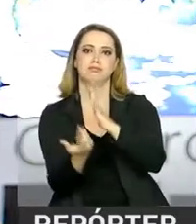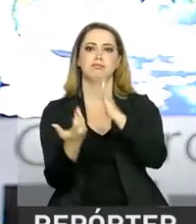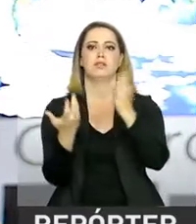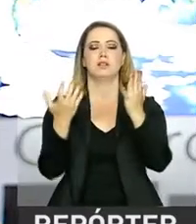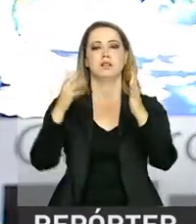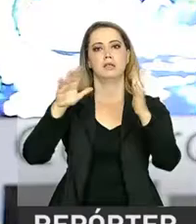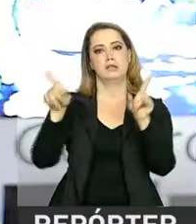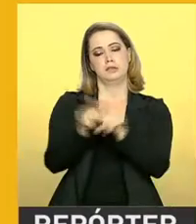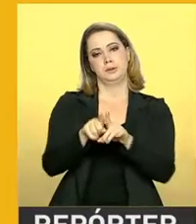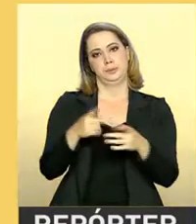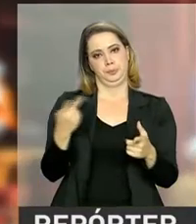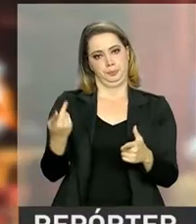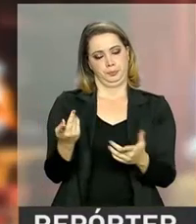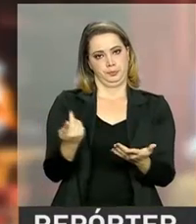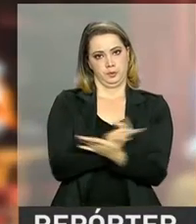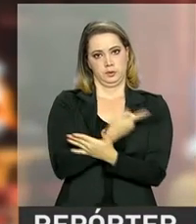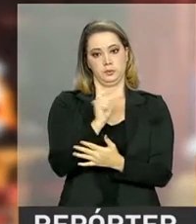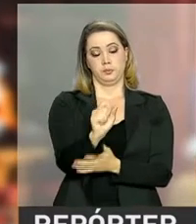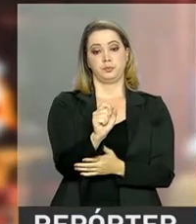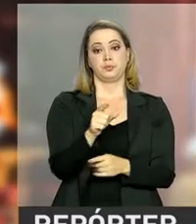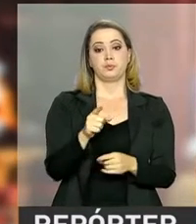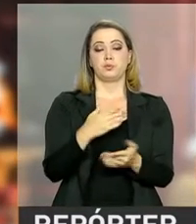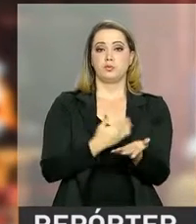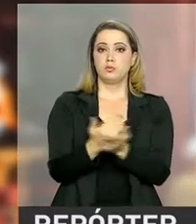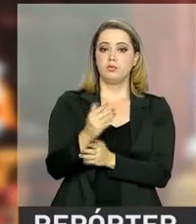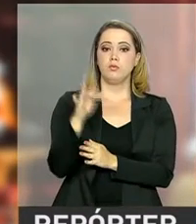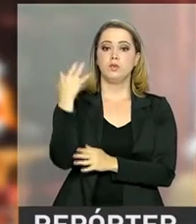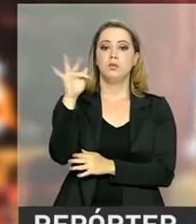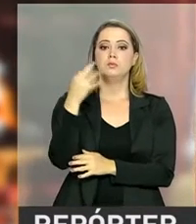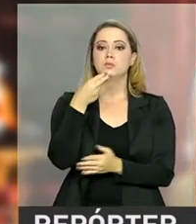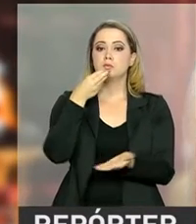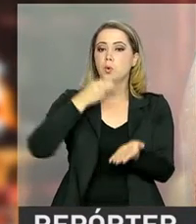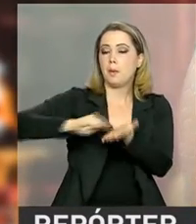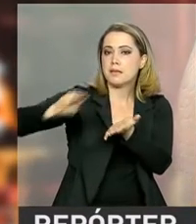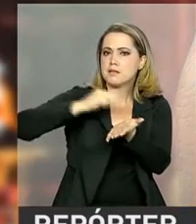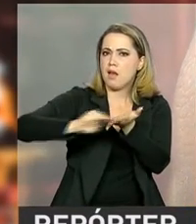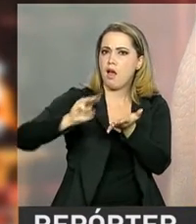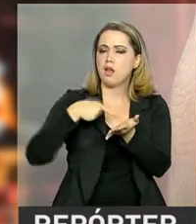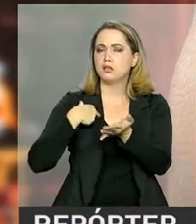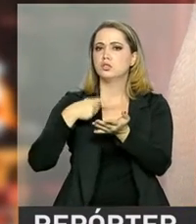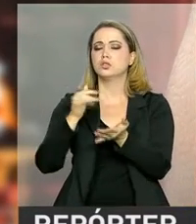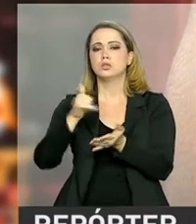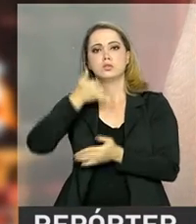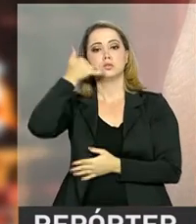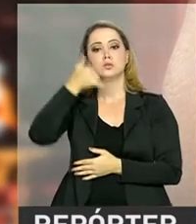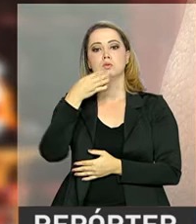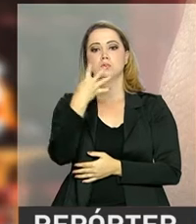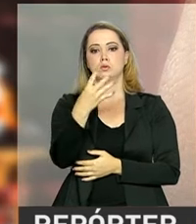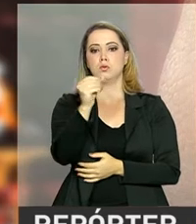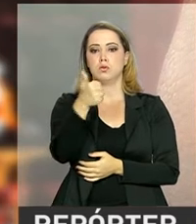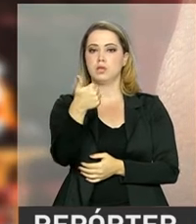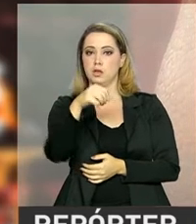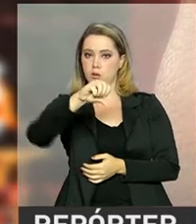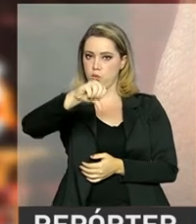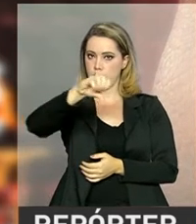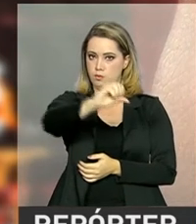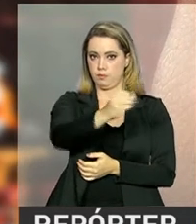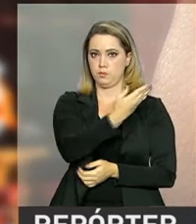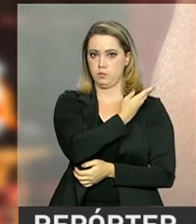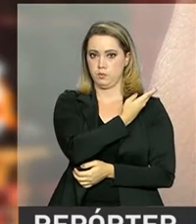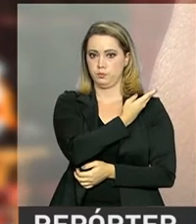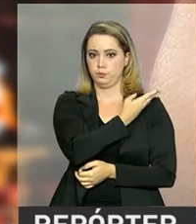cima da residência a partir de fevereiro os brasileiros vão receber uma mensagem no celular do número 40 199